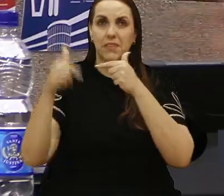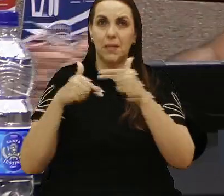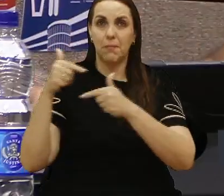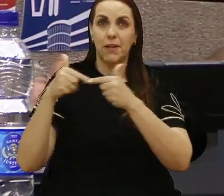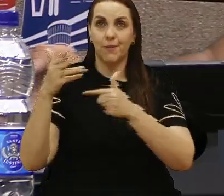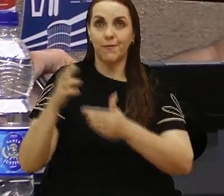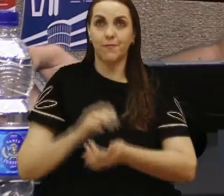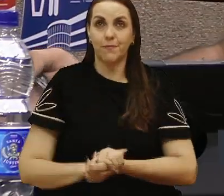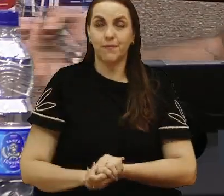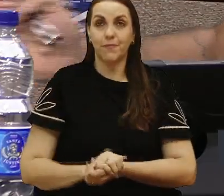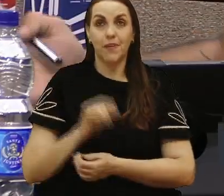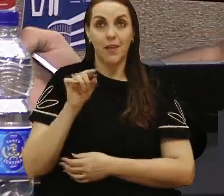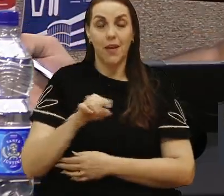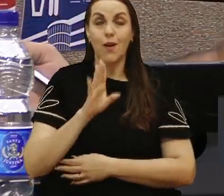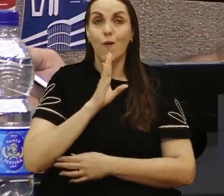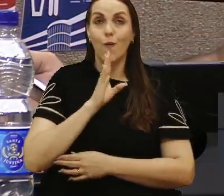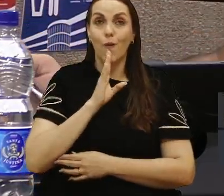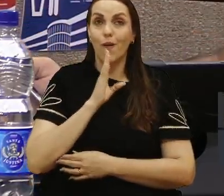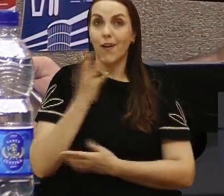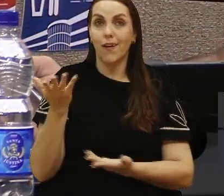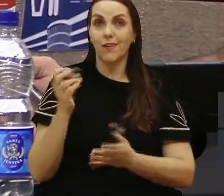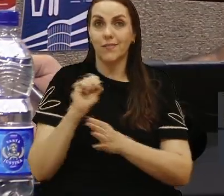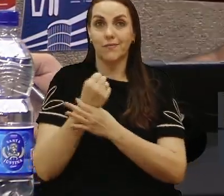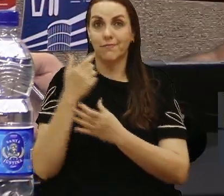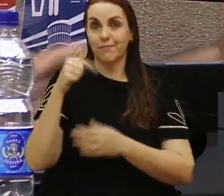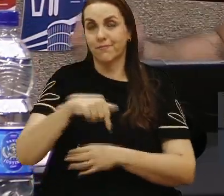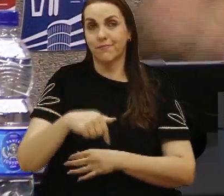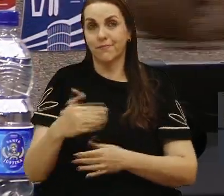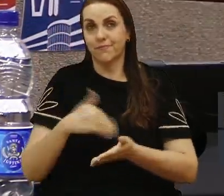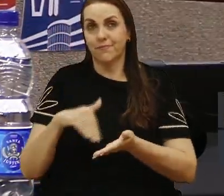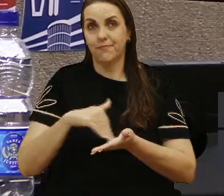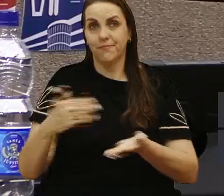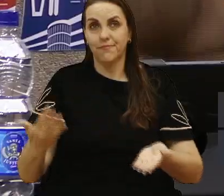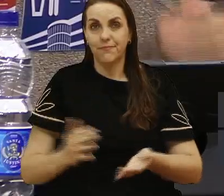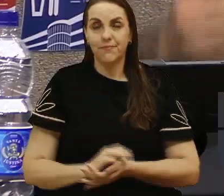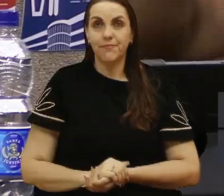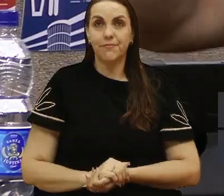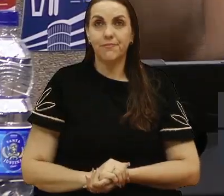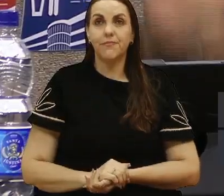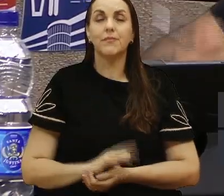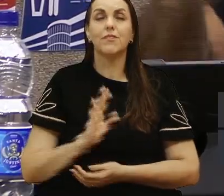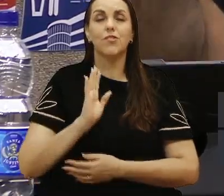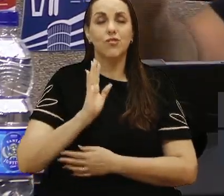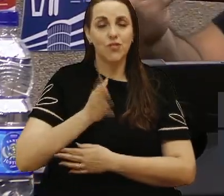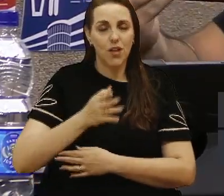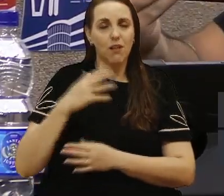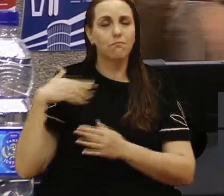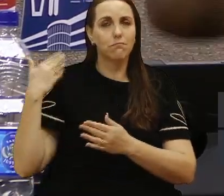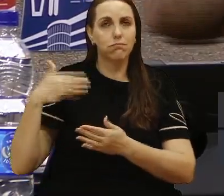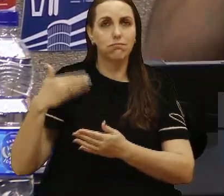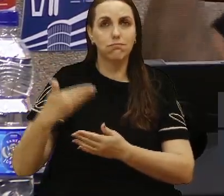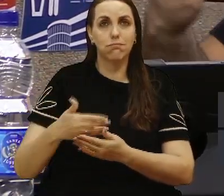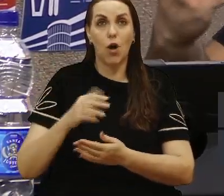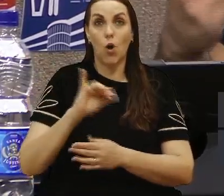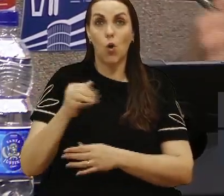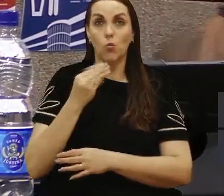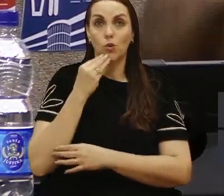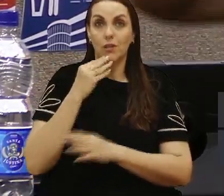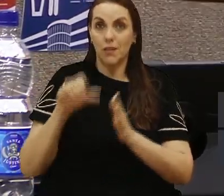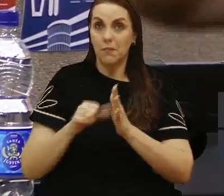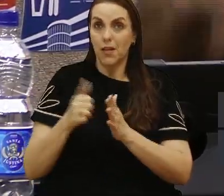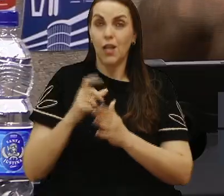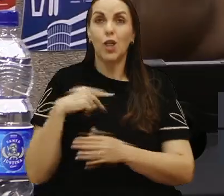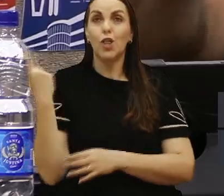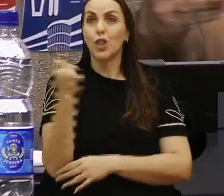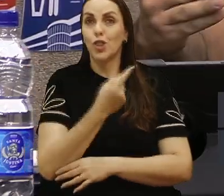E ele conhece o secretário de Segurança de Caxias do Sul. E ele já passou diversas oportunidades de melhoria. Não só nós, como vereadores,